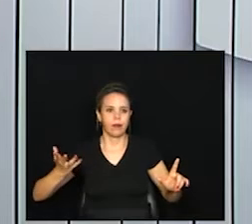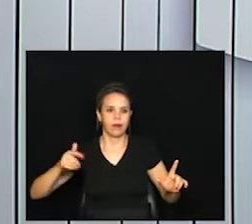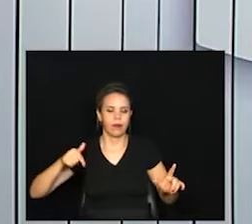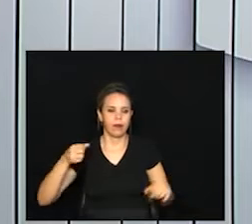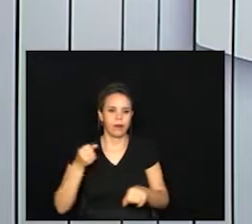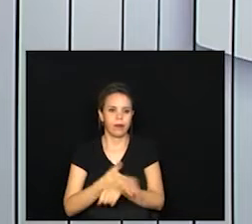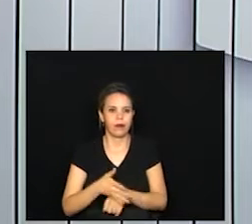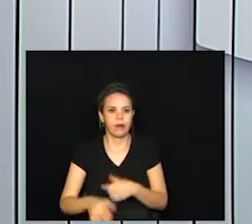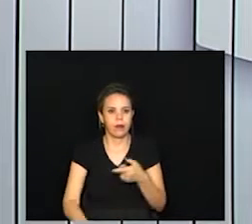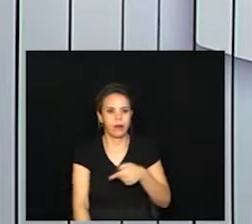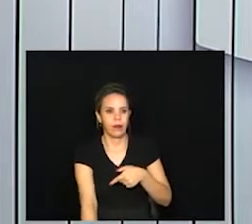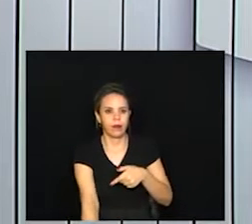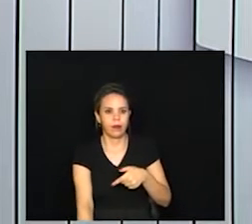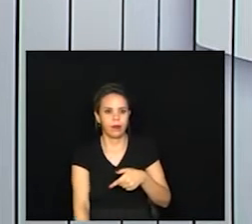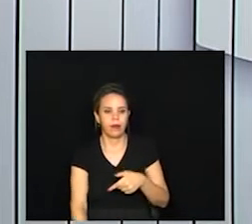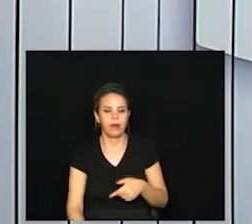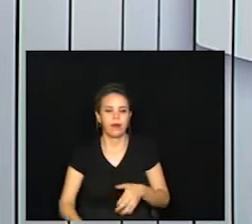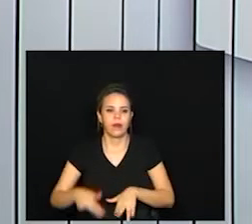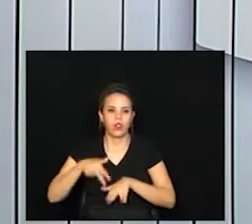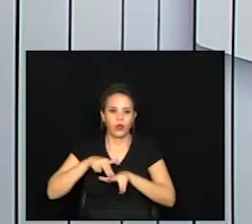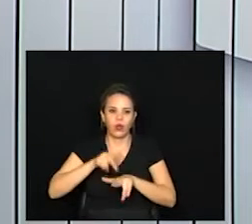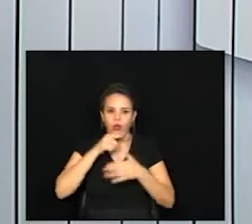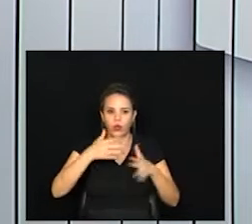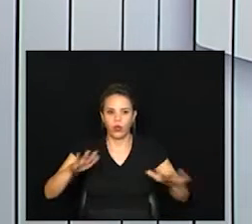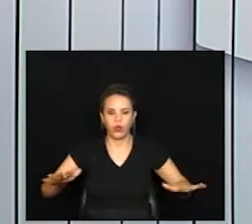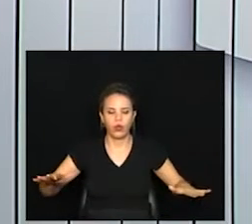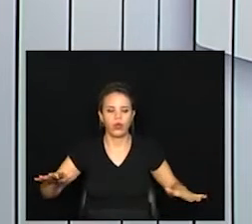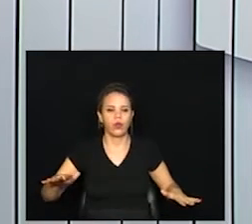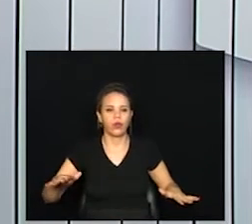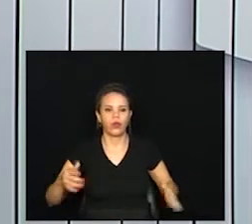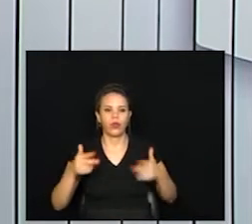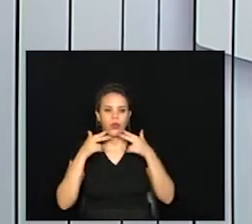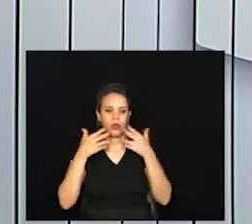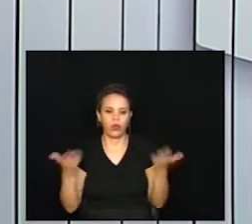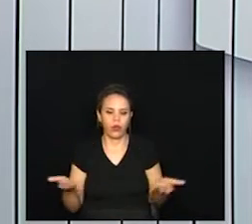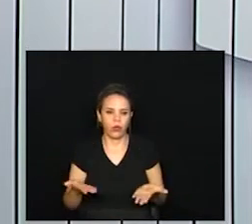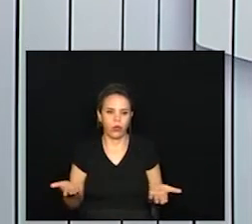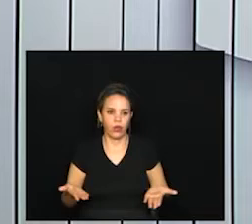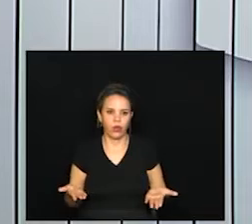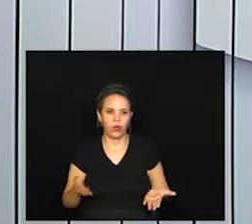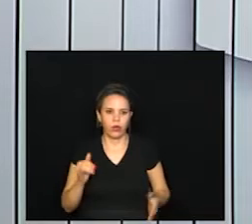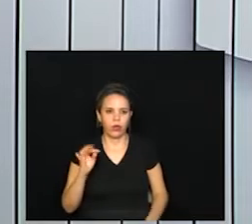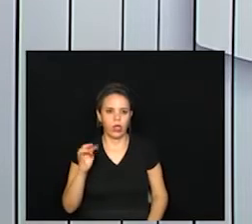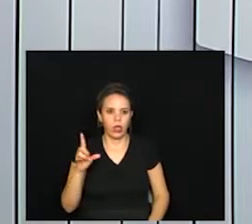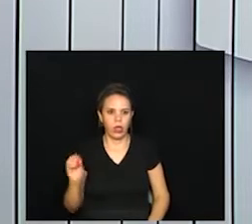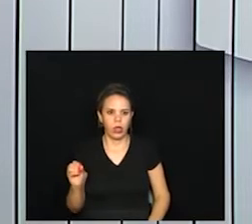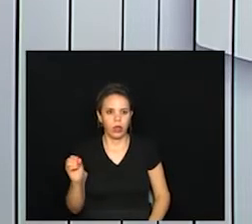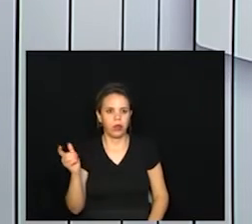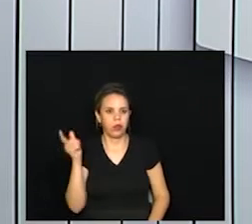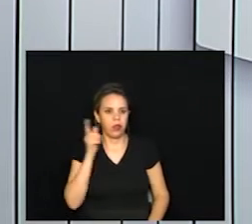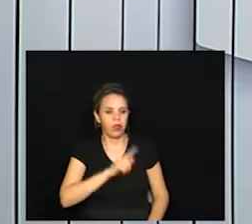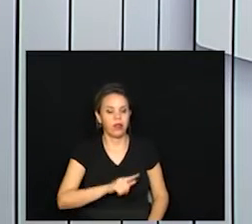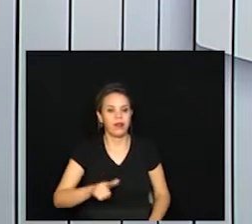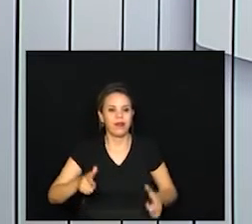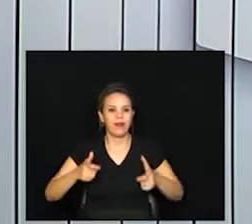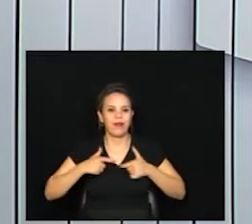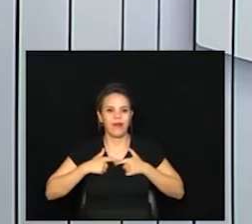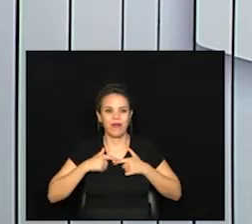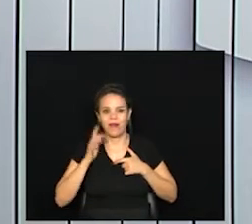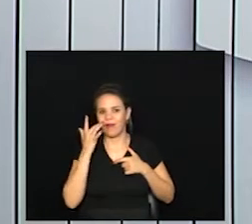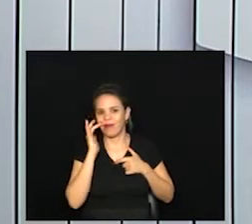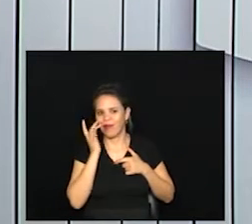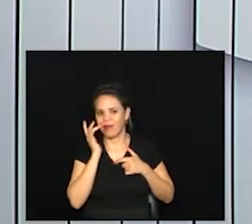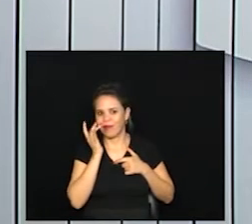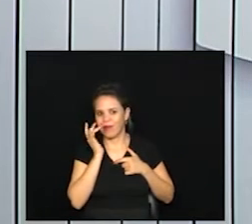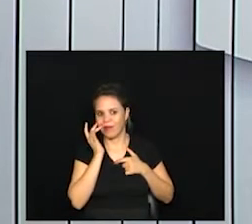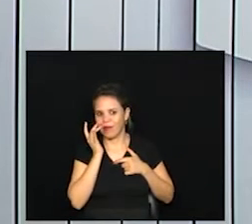nesta madrugada, o surf, novidade nesta edição, o Ítalo Ferreira, viu, conquistou a medalha de